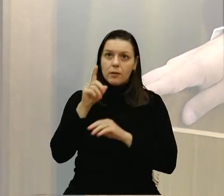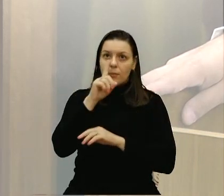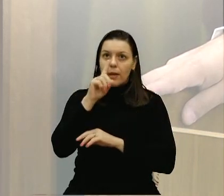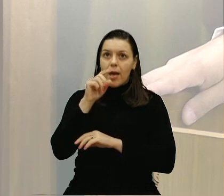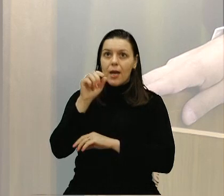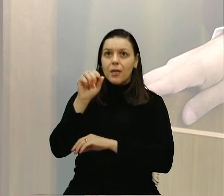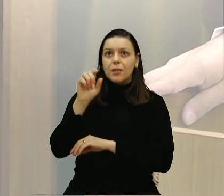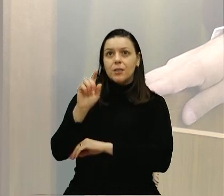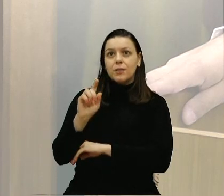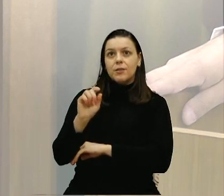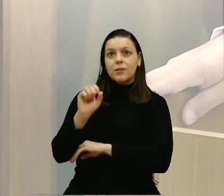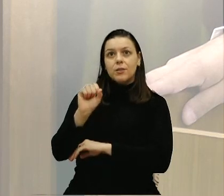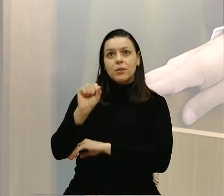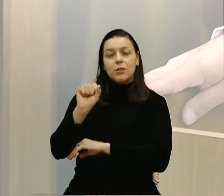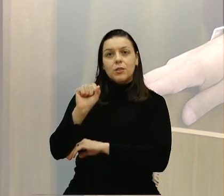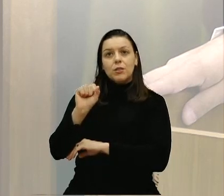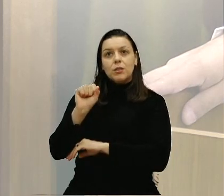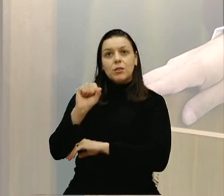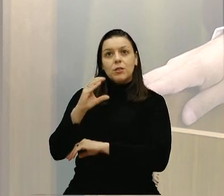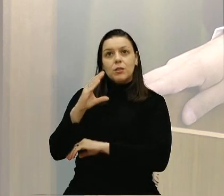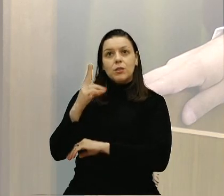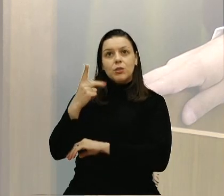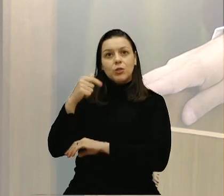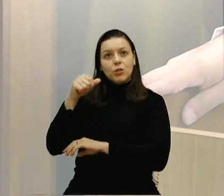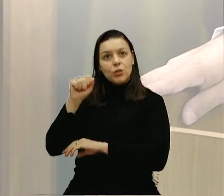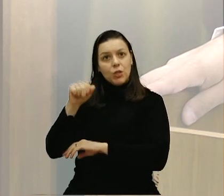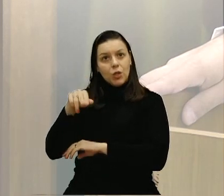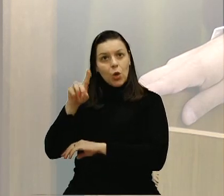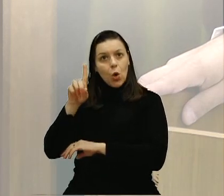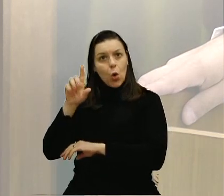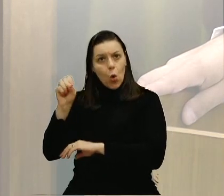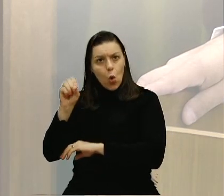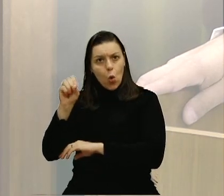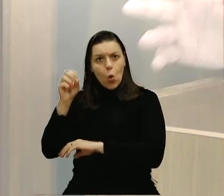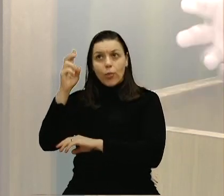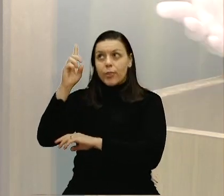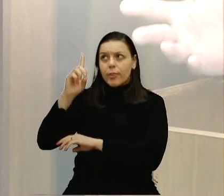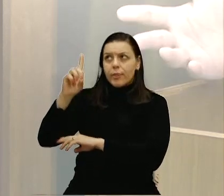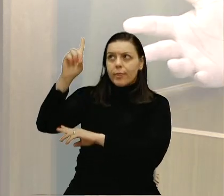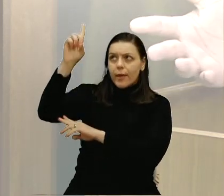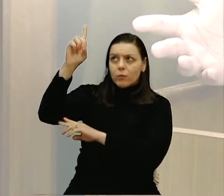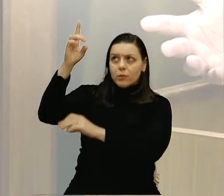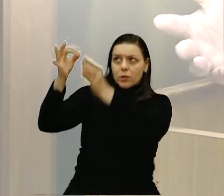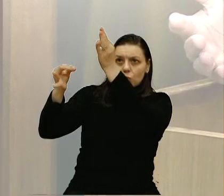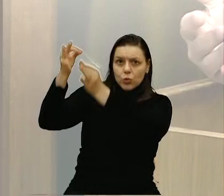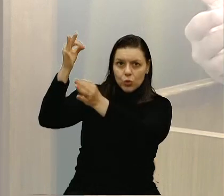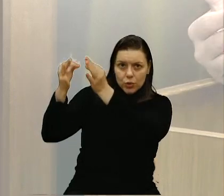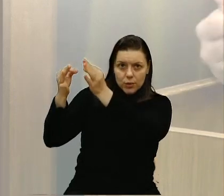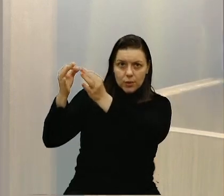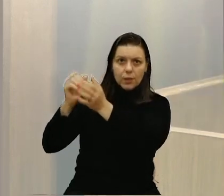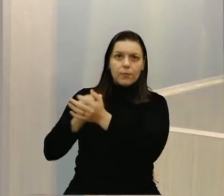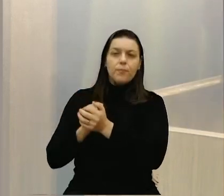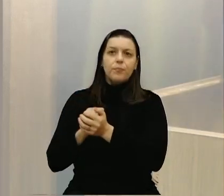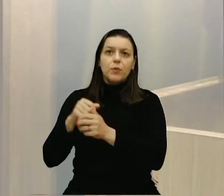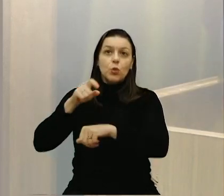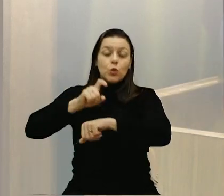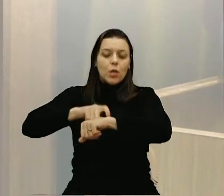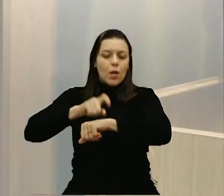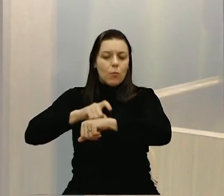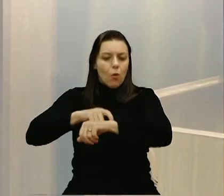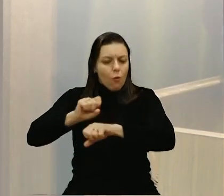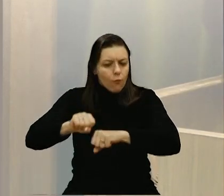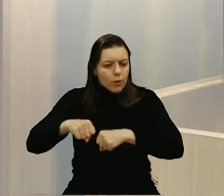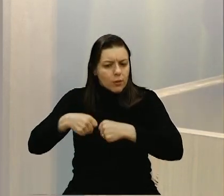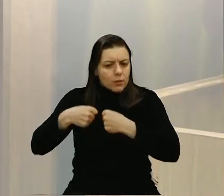Xangô, considerado o deus da justiça. E nós estamos num tempo de fortalecimento